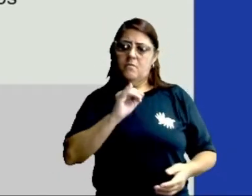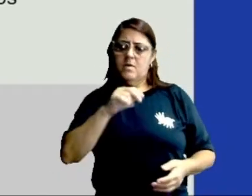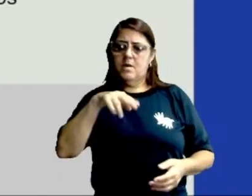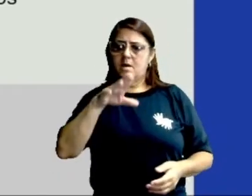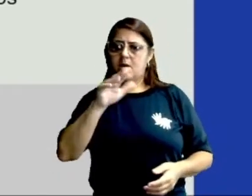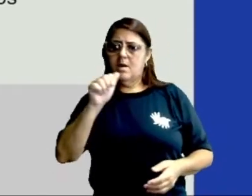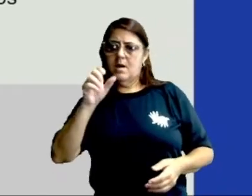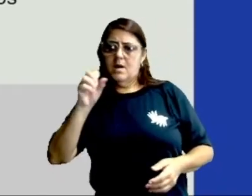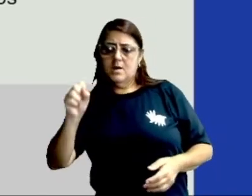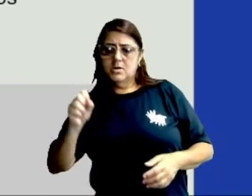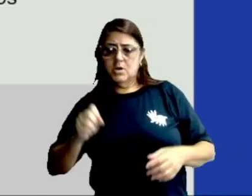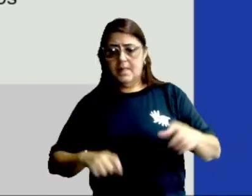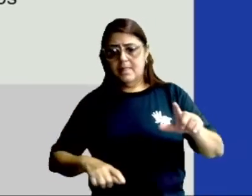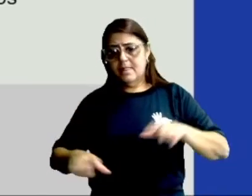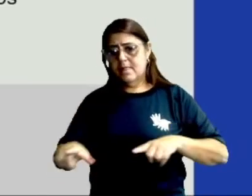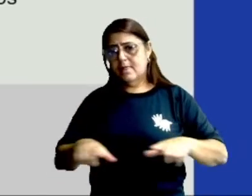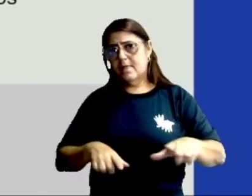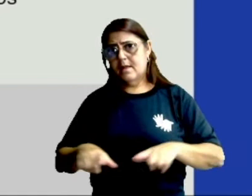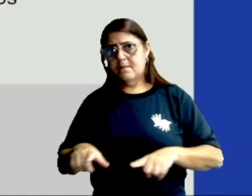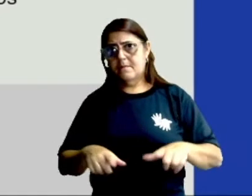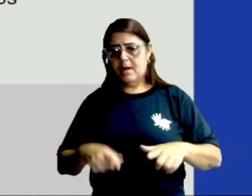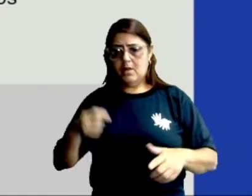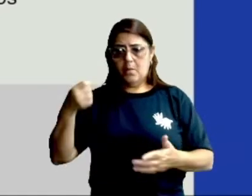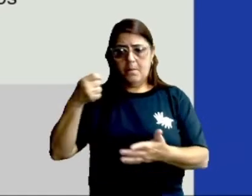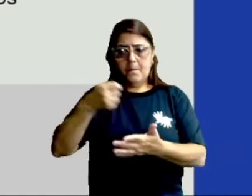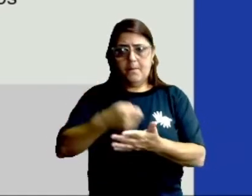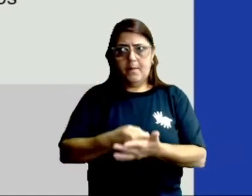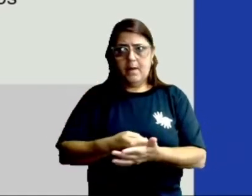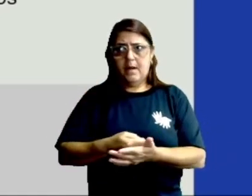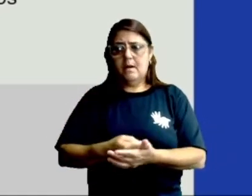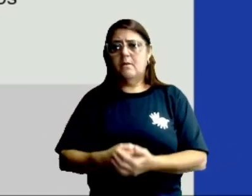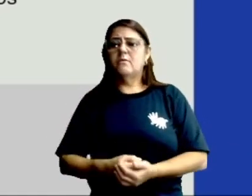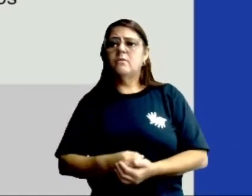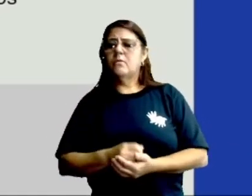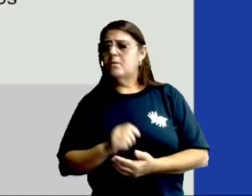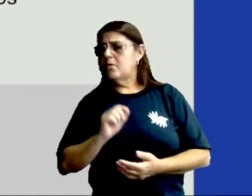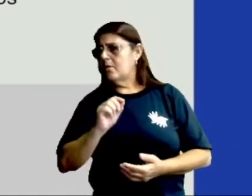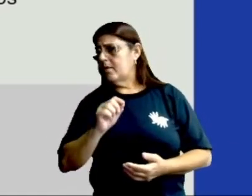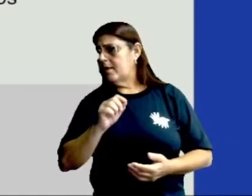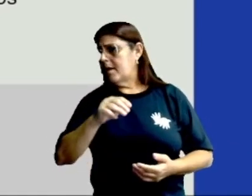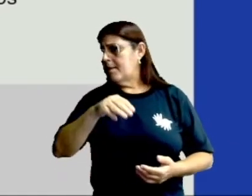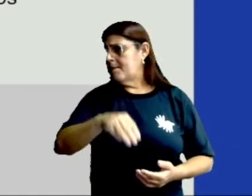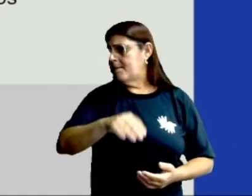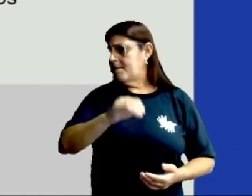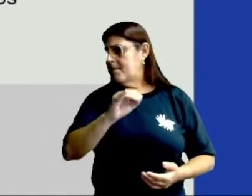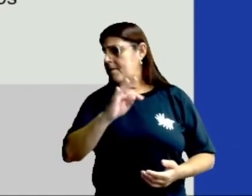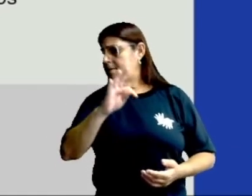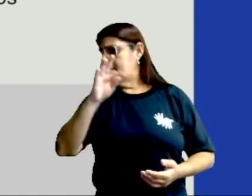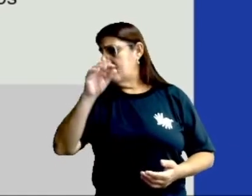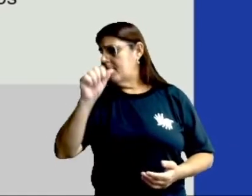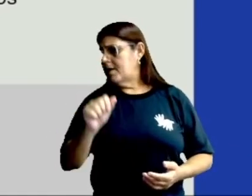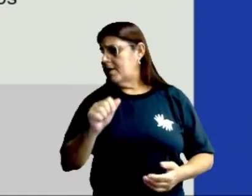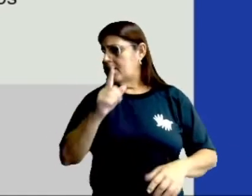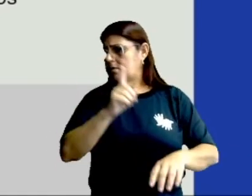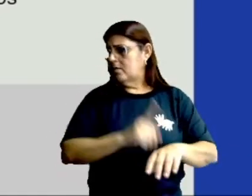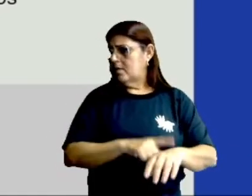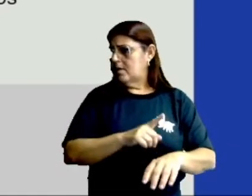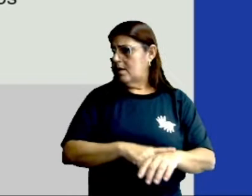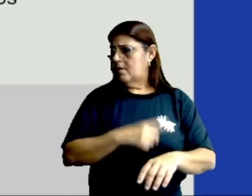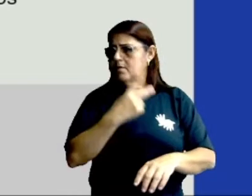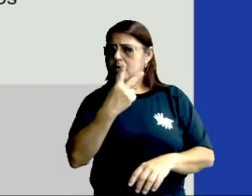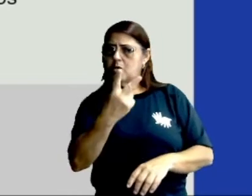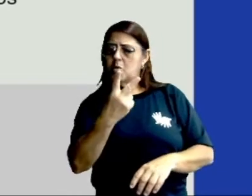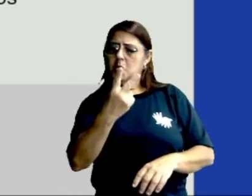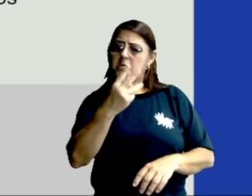de trabalho, num sistema que eles chamavam de mita. E, professor, o que era essa mita? A mita era um período de tempo de cerca de 2 a